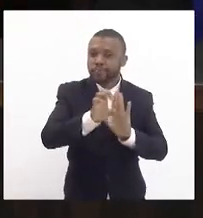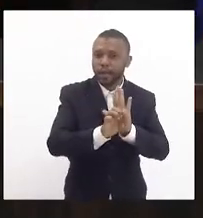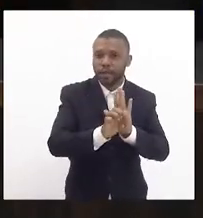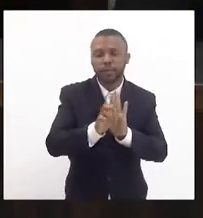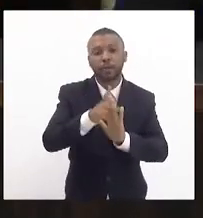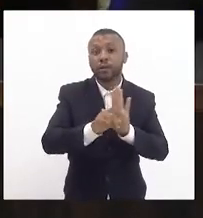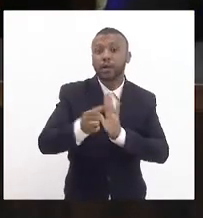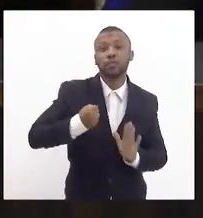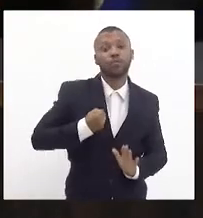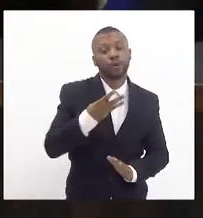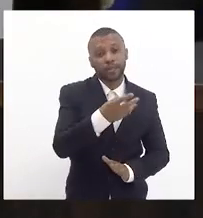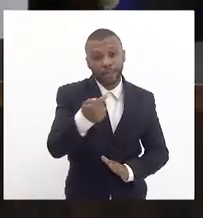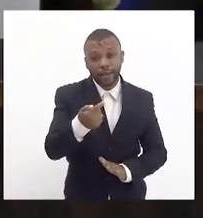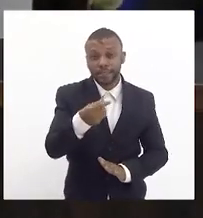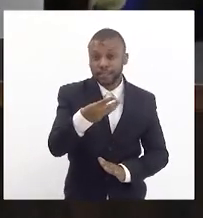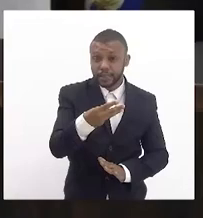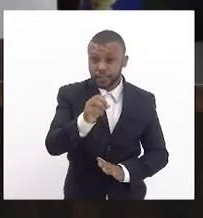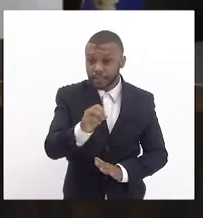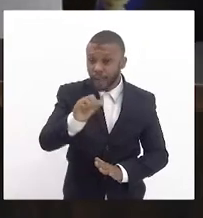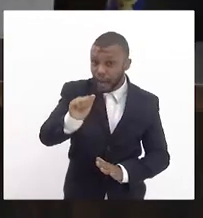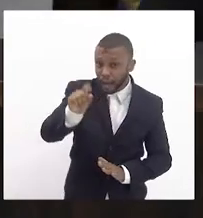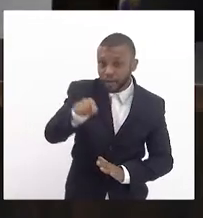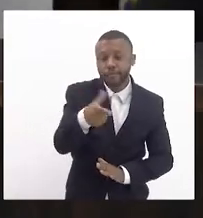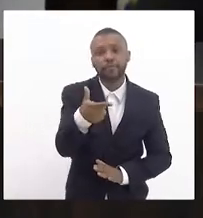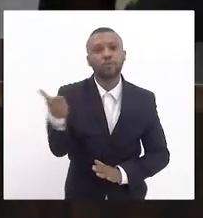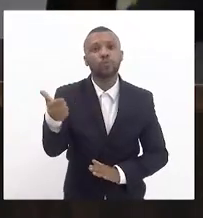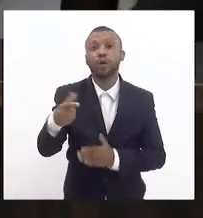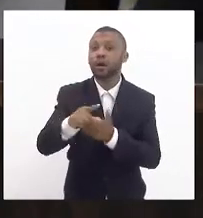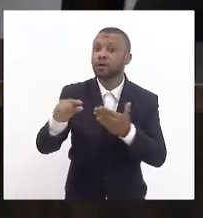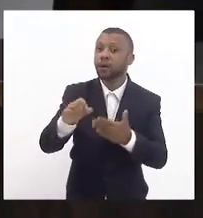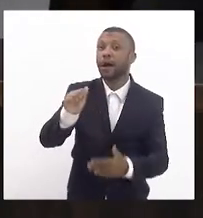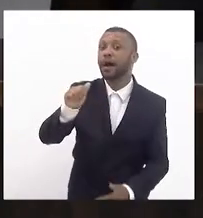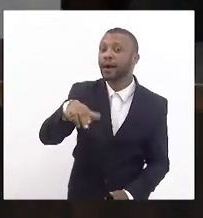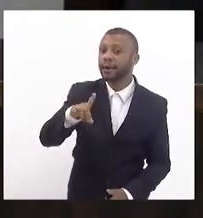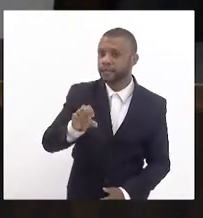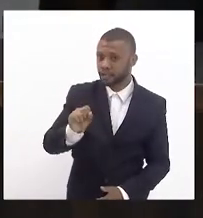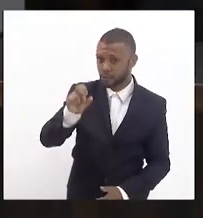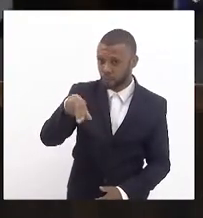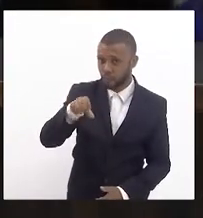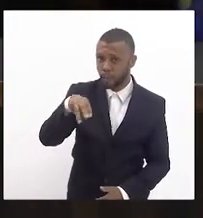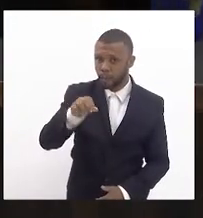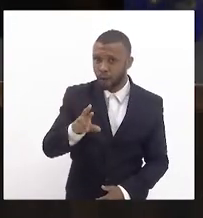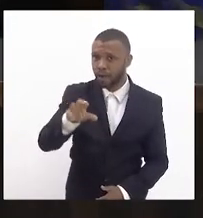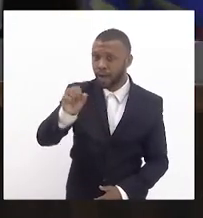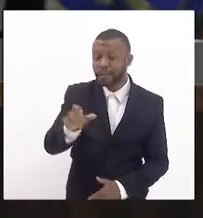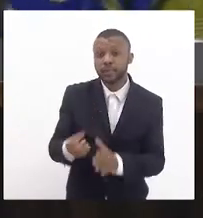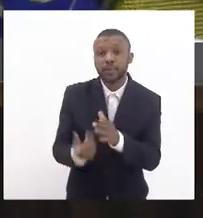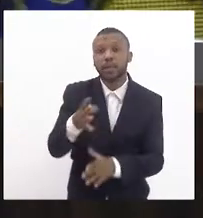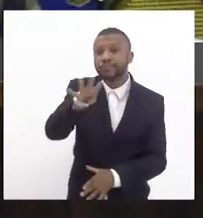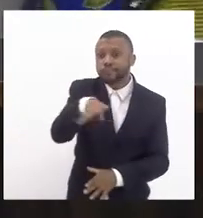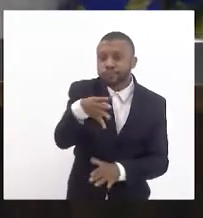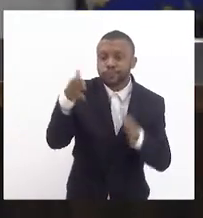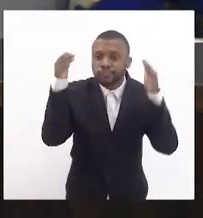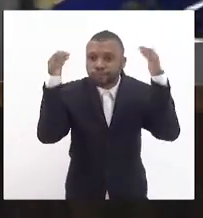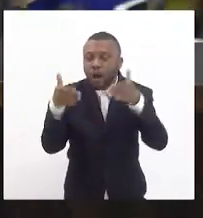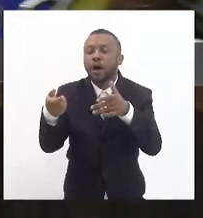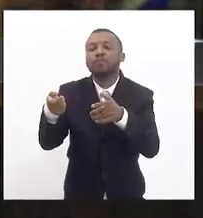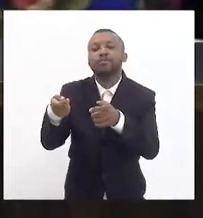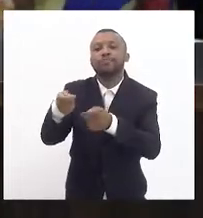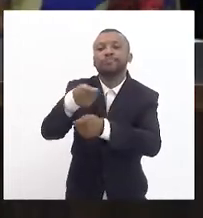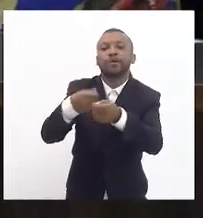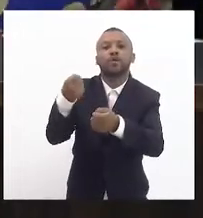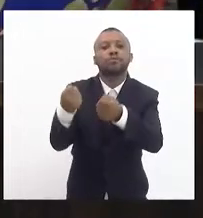de lei 4730A de 21, de autoria do deputado Anderson Moraes, que autoriza a criação do Polo Estadual de Comércio de Veículos